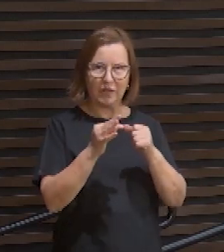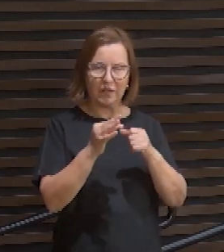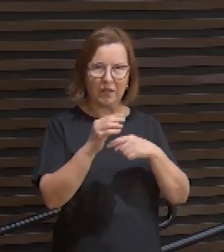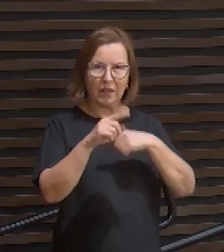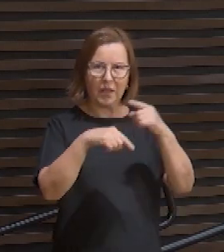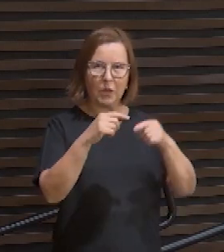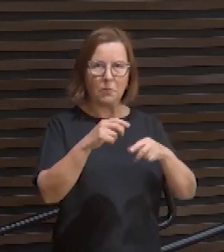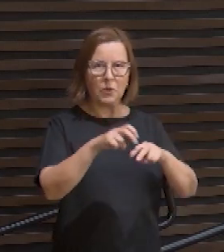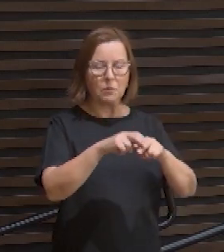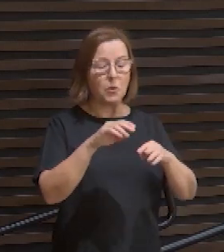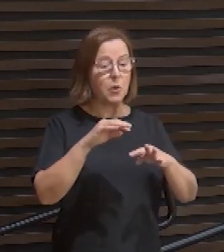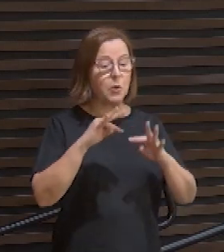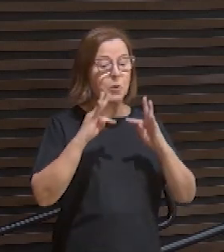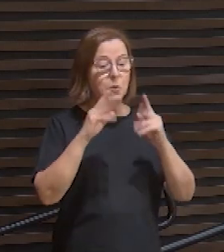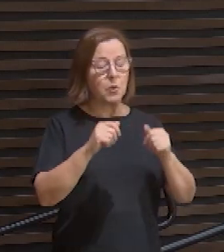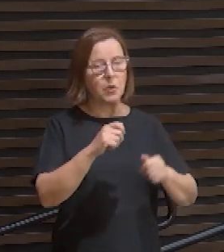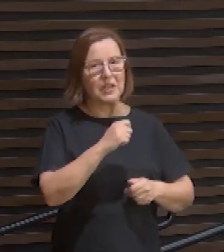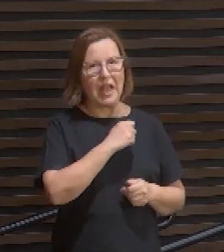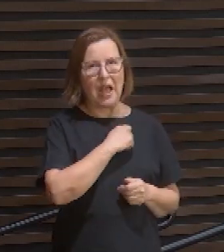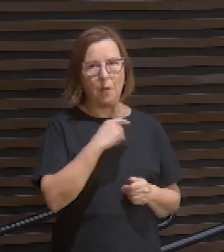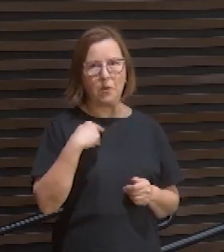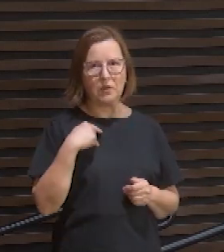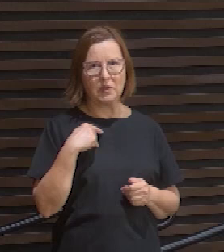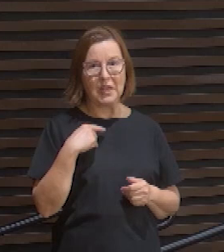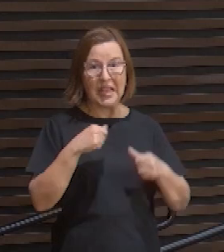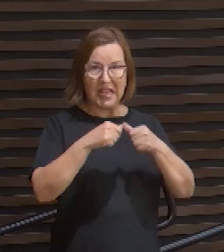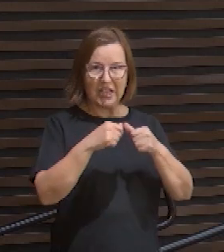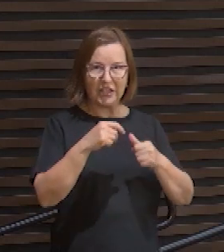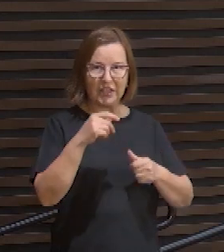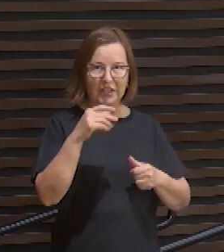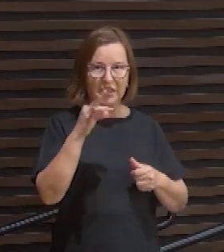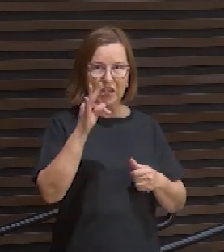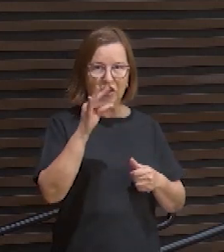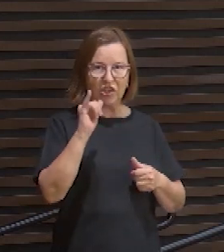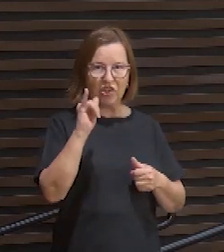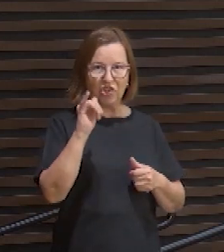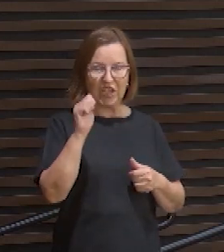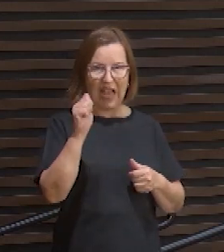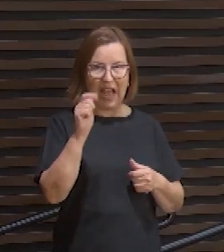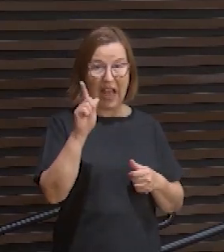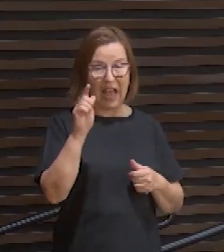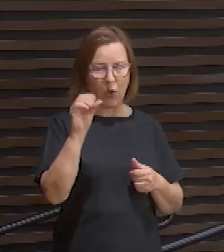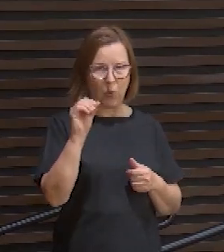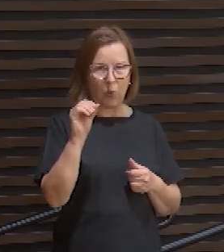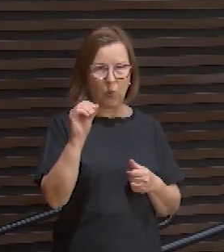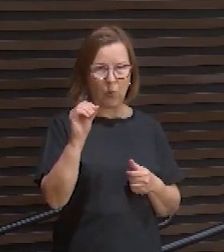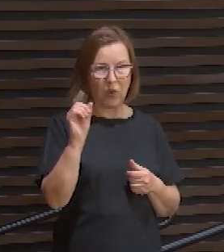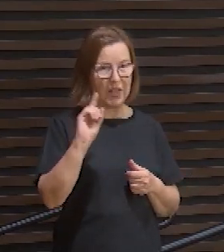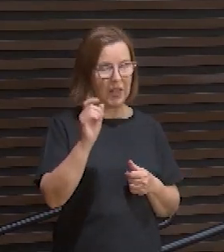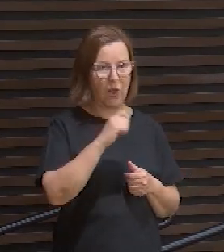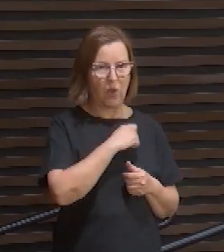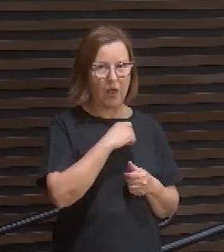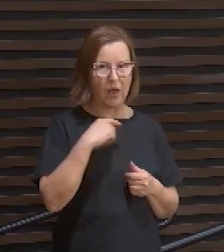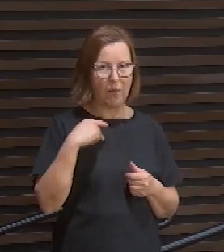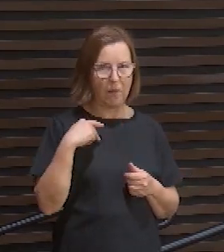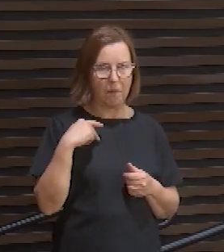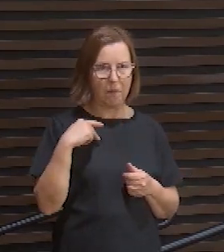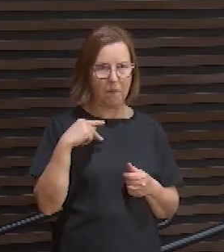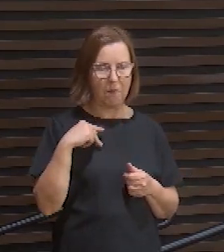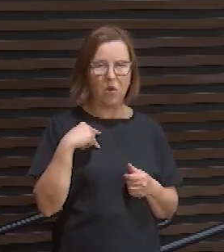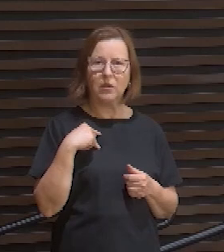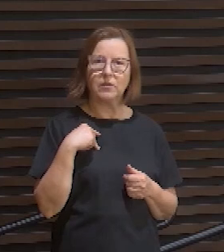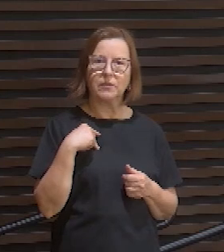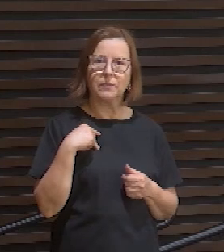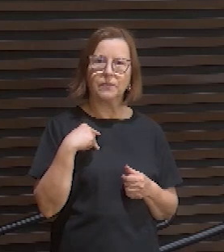os apóstolos. Esse Tiago aqui não é o dos apóstolos. Esse Tiago aqui não é o filho de Alfeu, nem o filho de